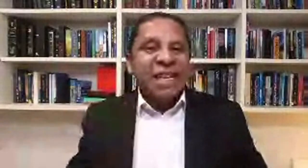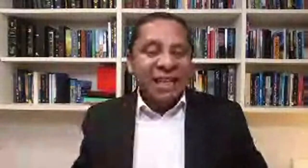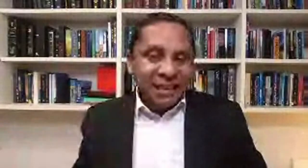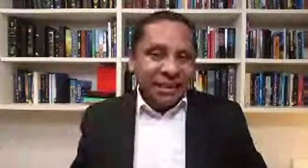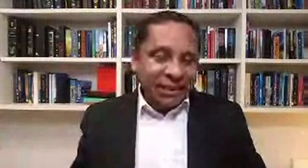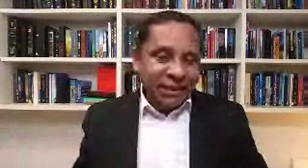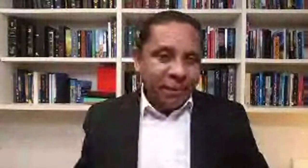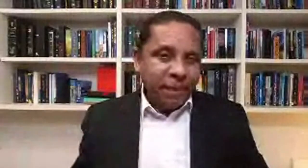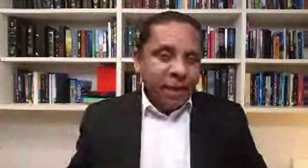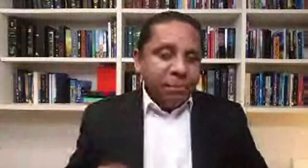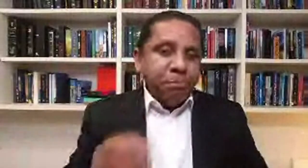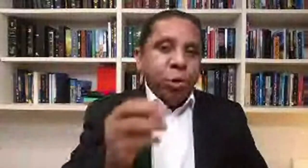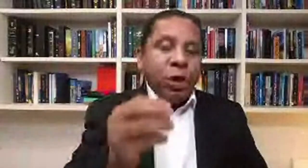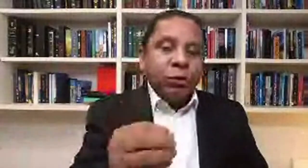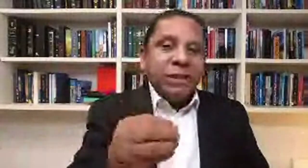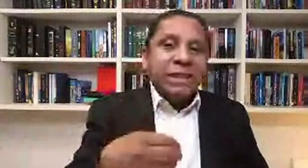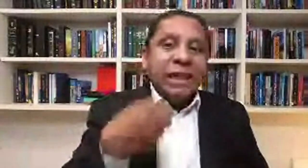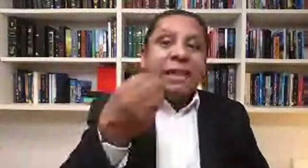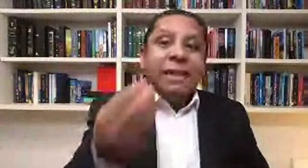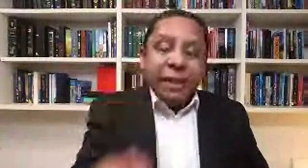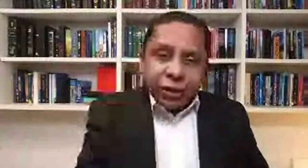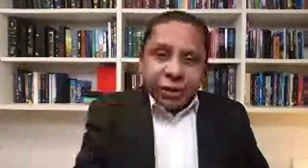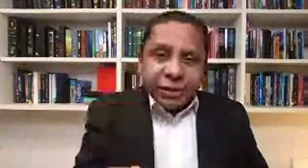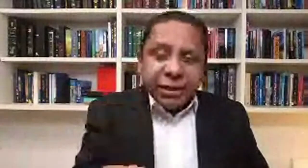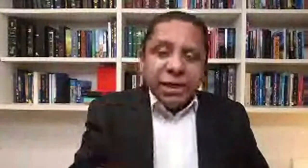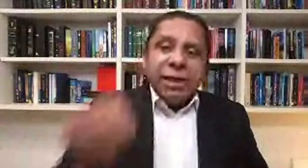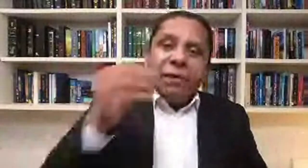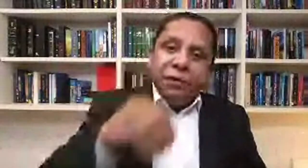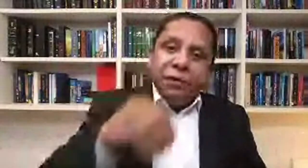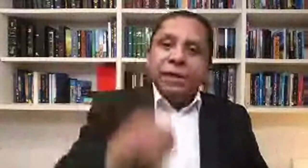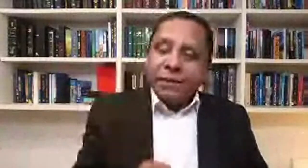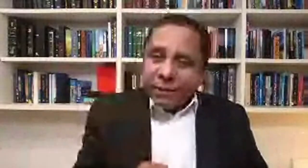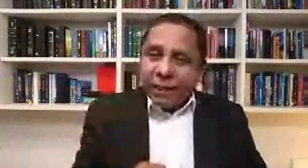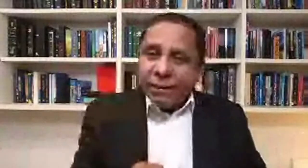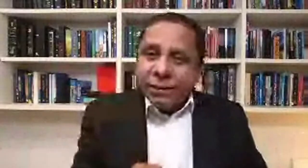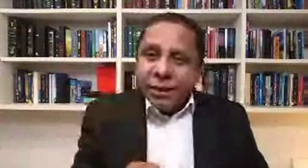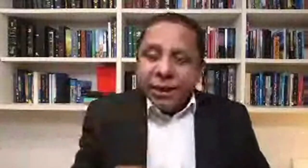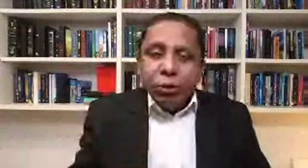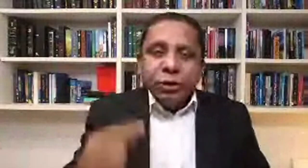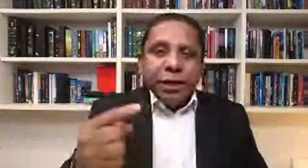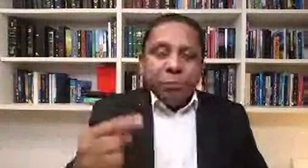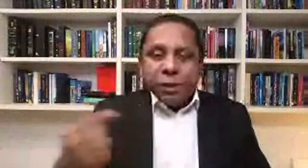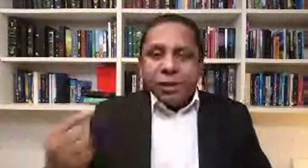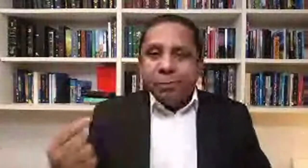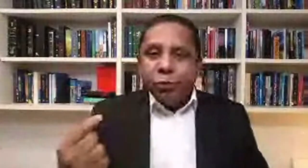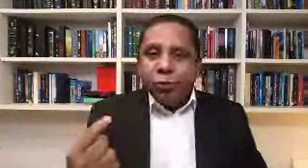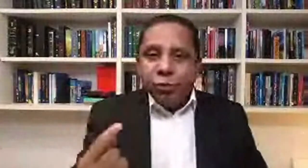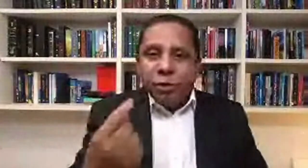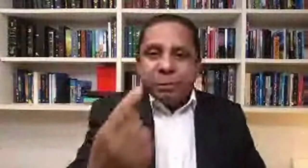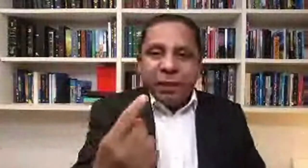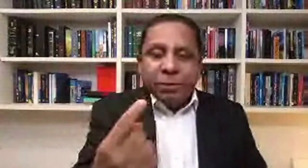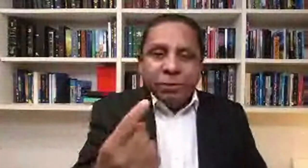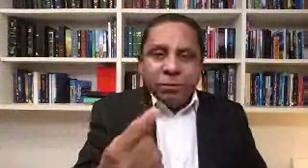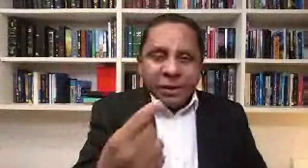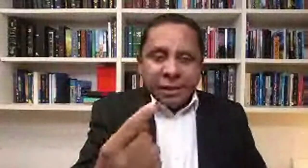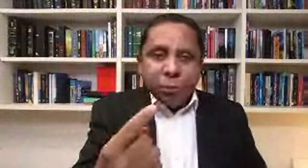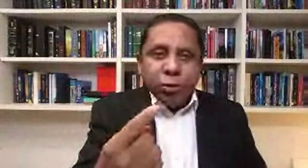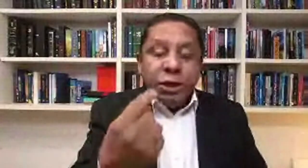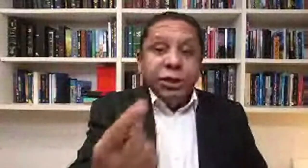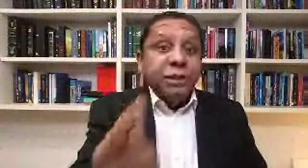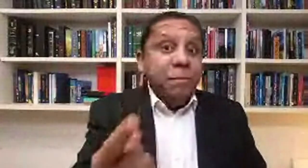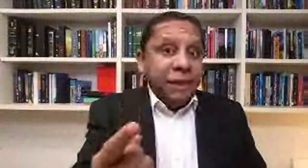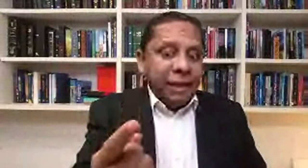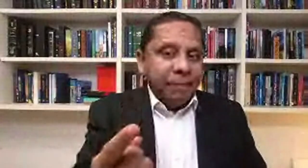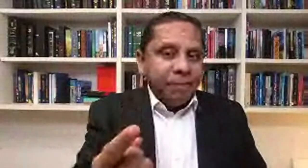as fases da igreja cristã? Por causa das características que haviam nessas cidades. Eu citei, por exemplo, um